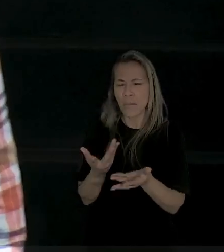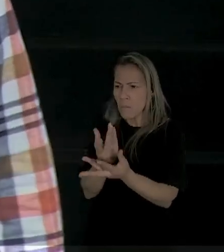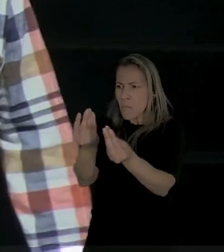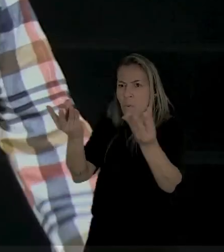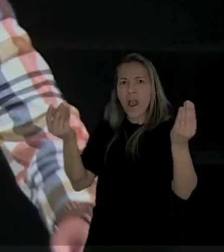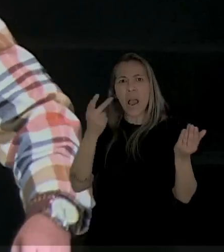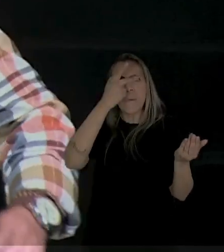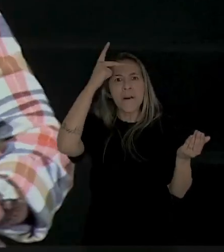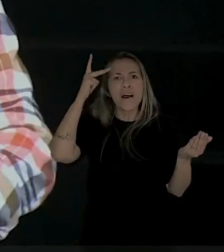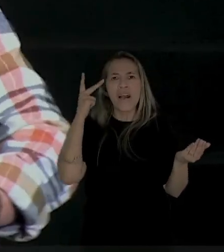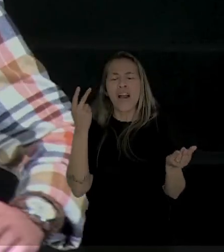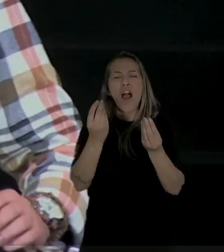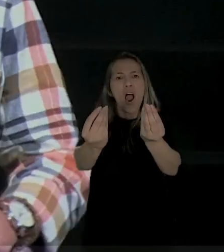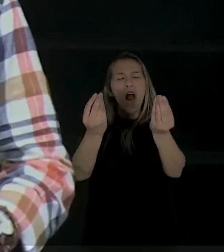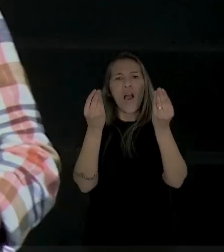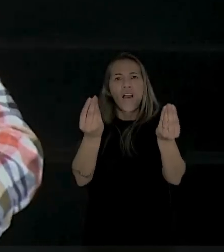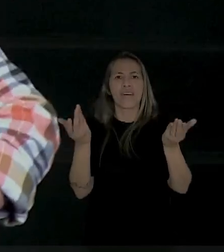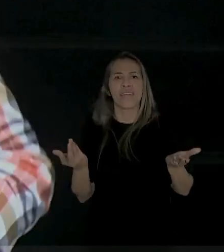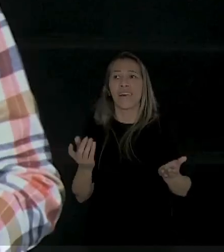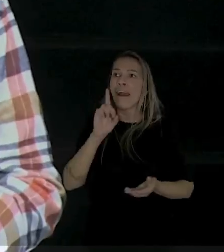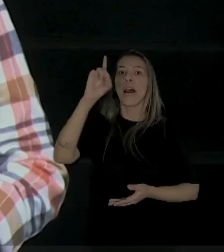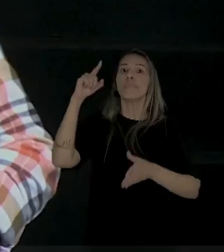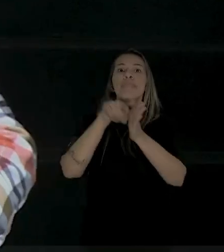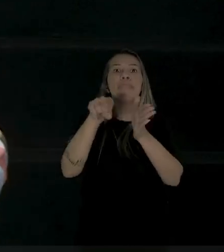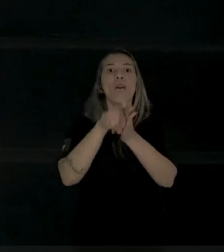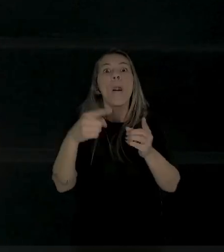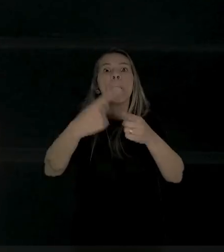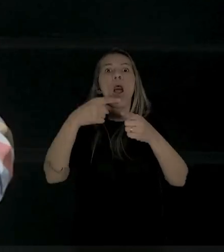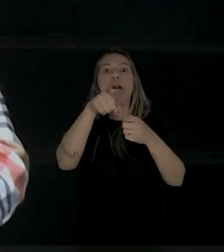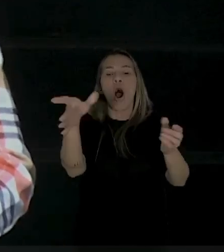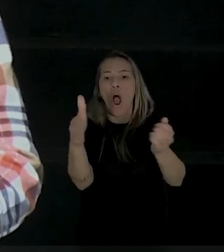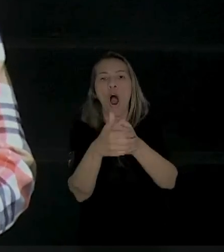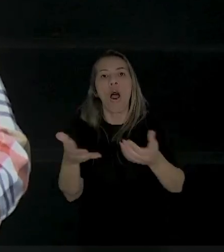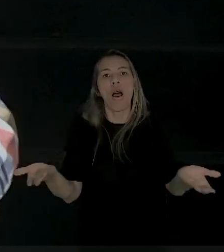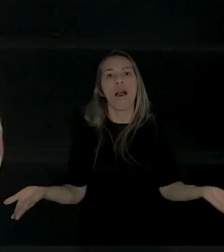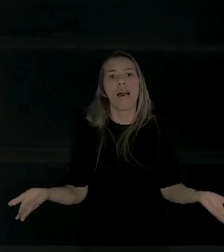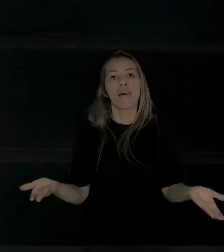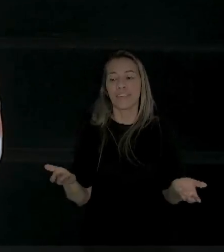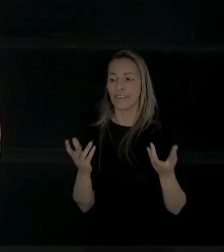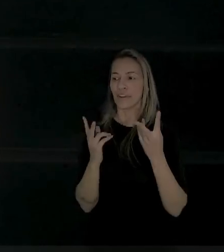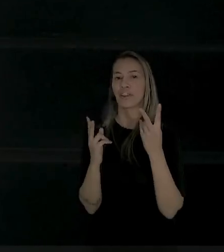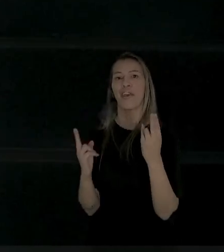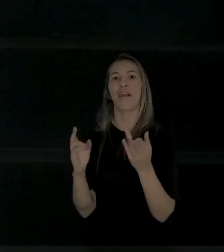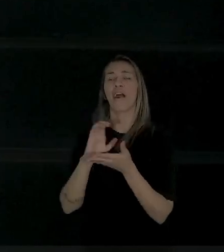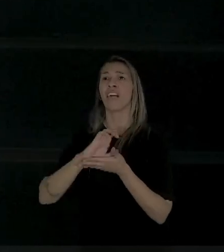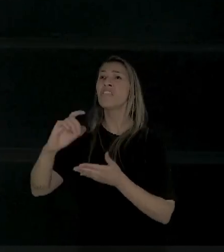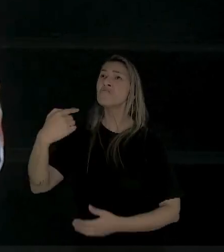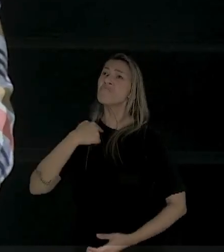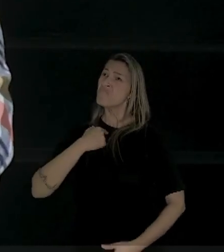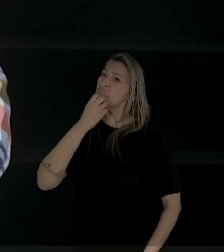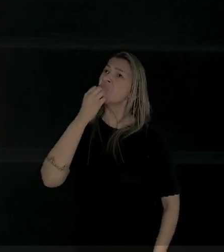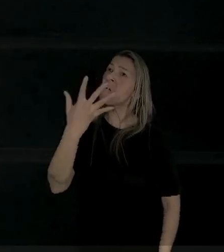fome? E quando alguém pergunta, ou quando Deus pergunta, por que você está nessa escuridão? A resposta é a mesma de Elias: eu sou uma pessoa